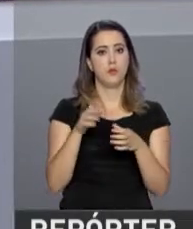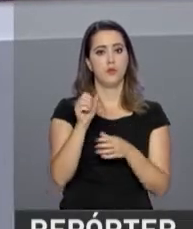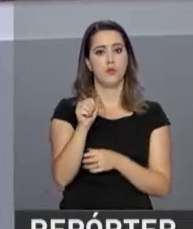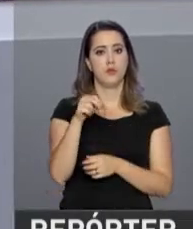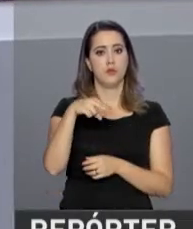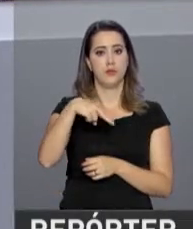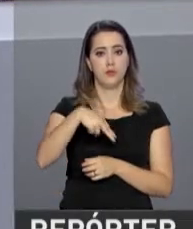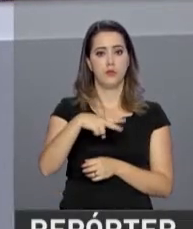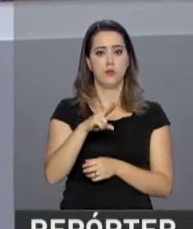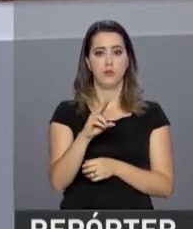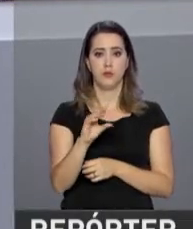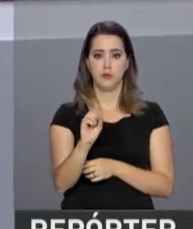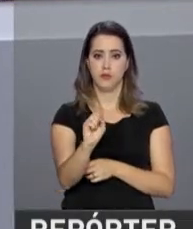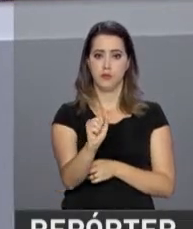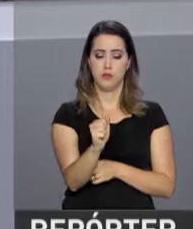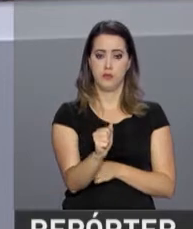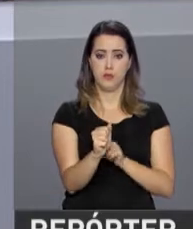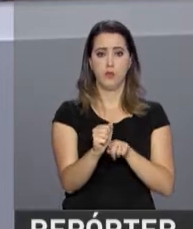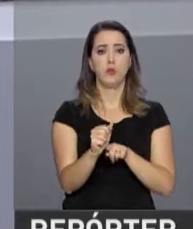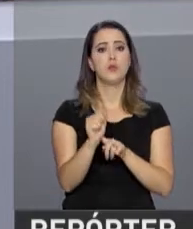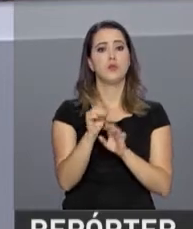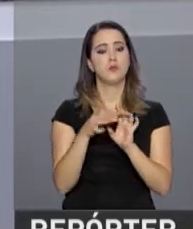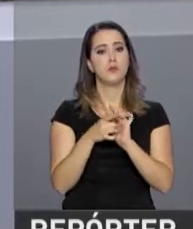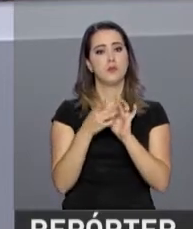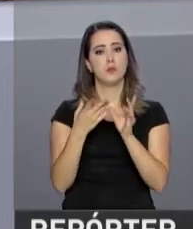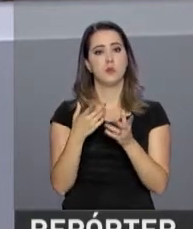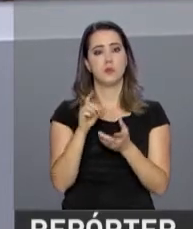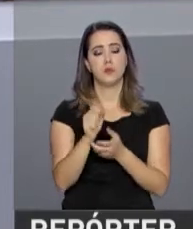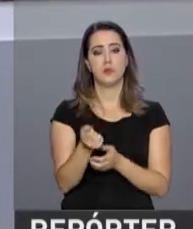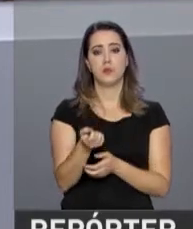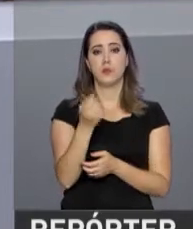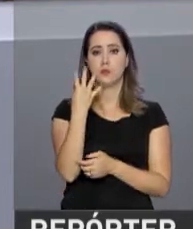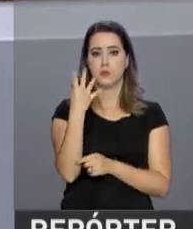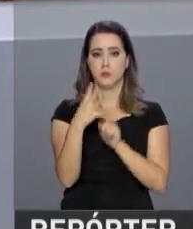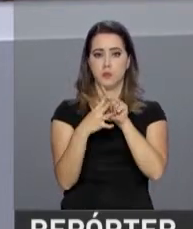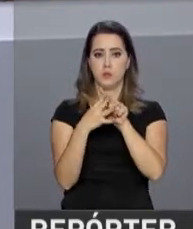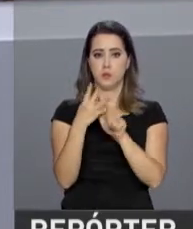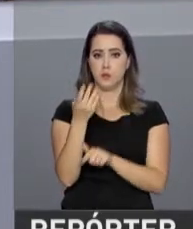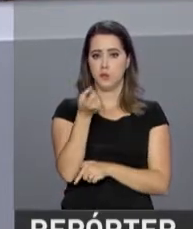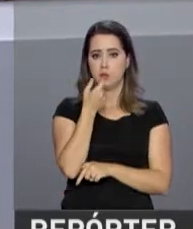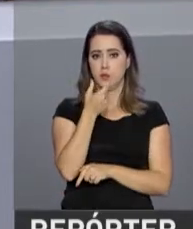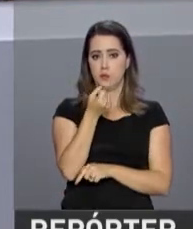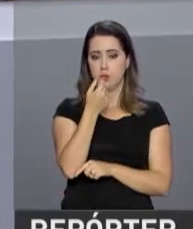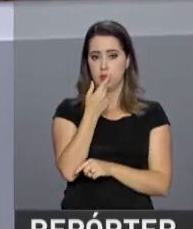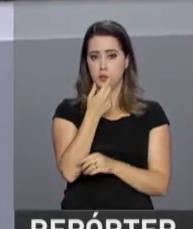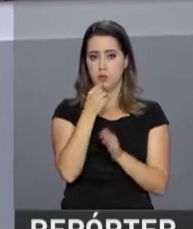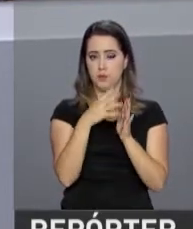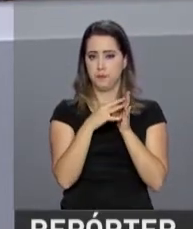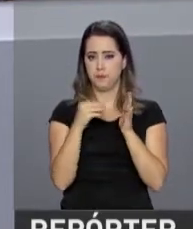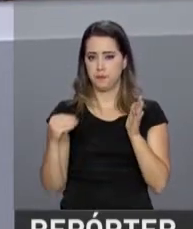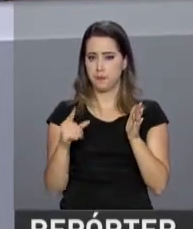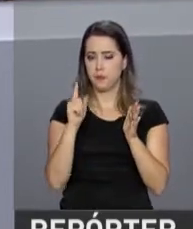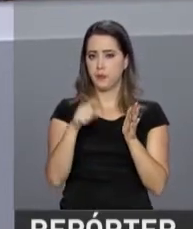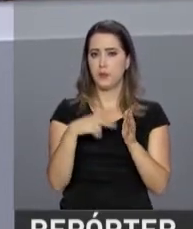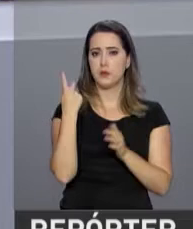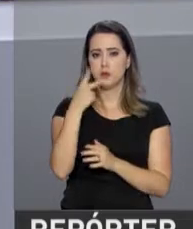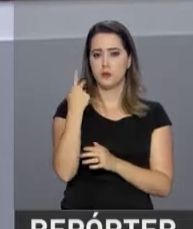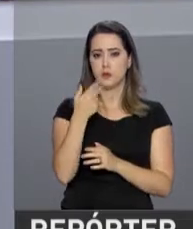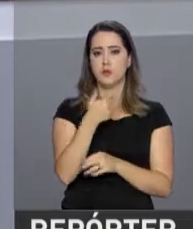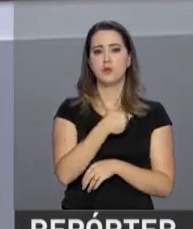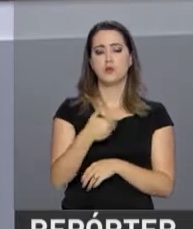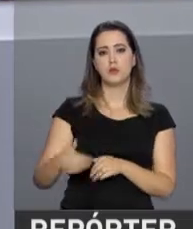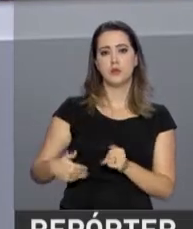de vigilância sanitária autorizou a fabricação de mais quatro medicamentos genéricos essa política pública